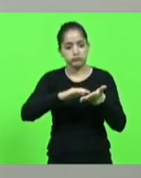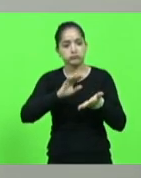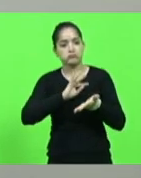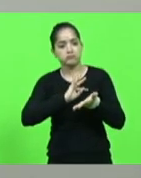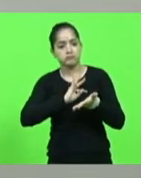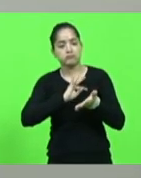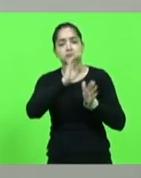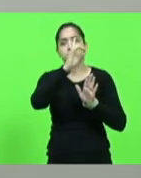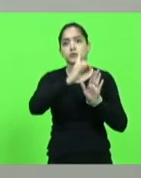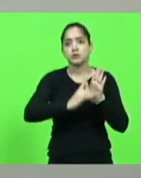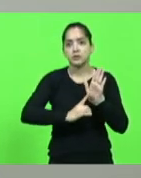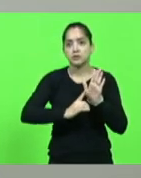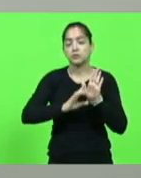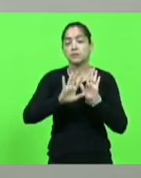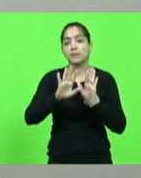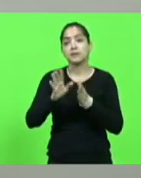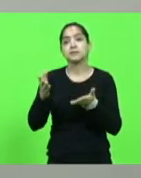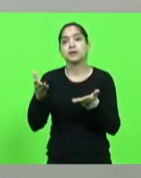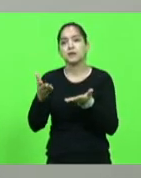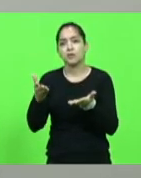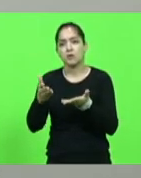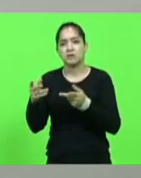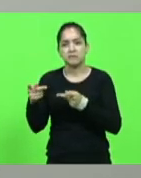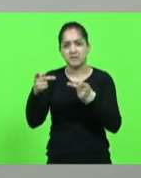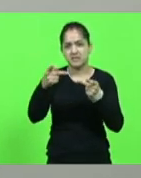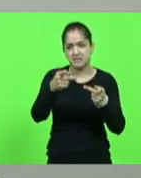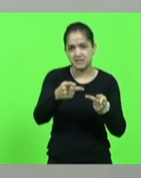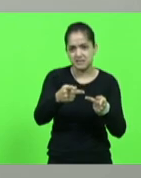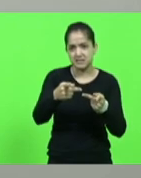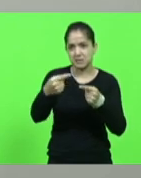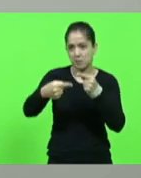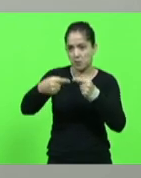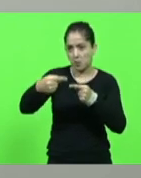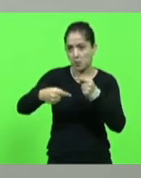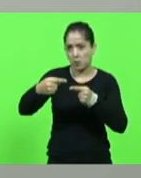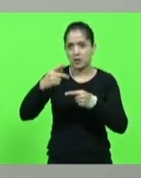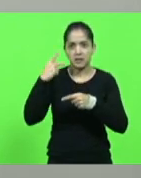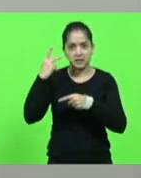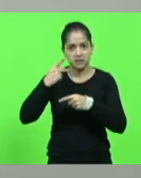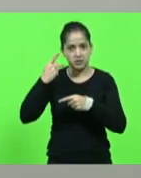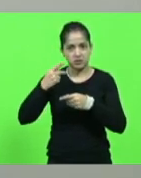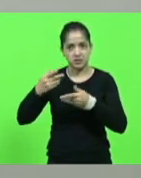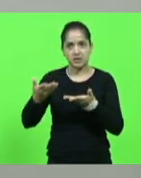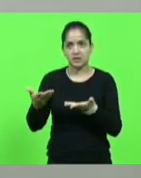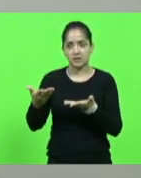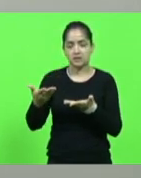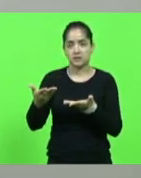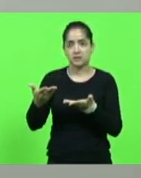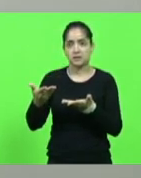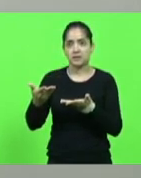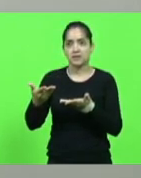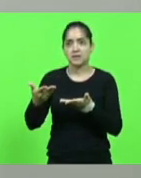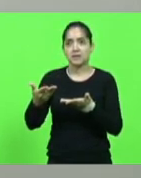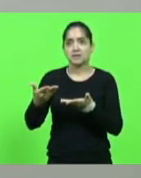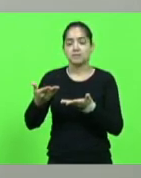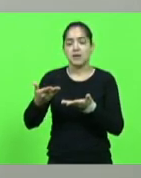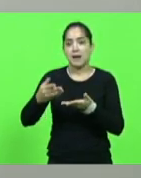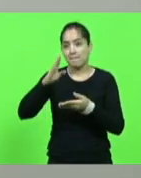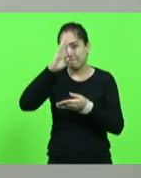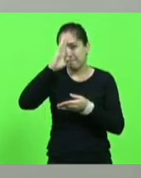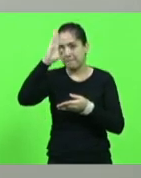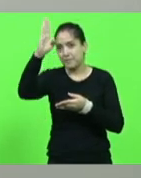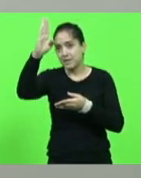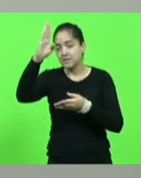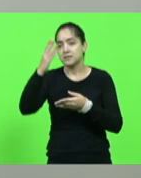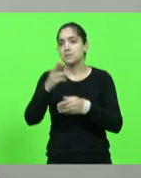diretor. Agora, visita política e não convidar a principal liderança, que é o